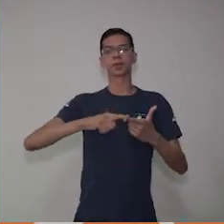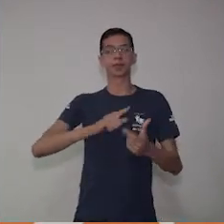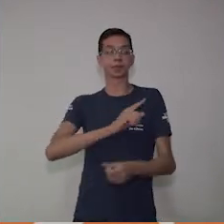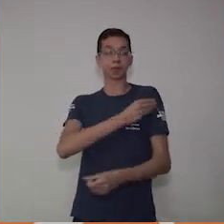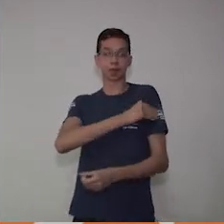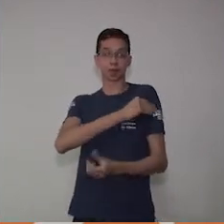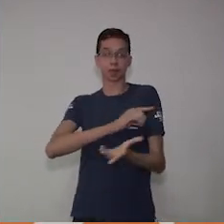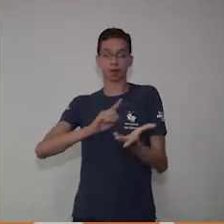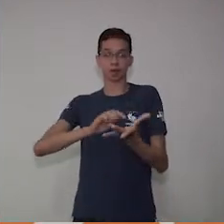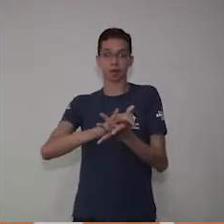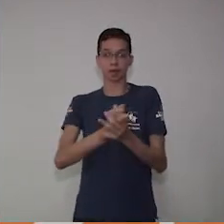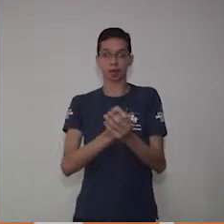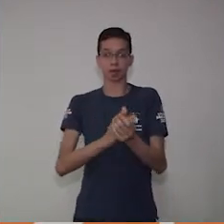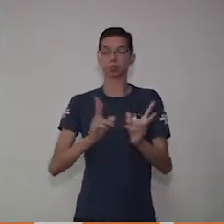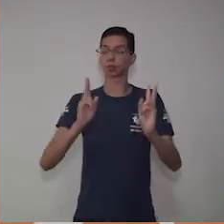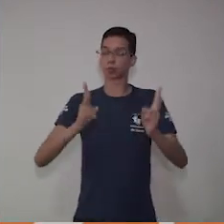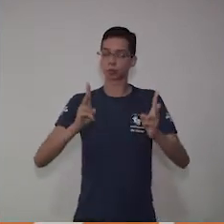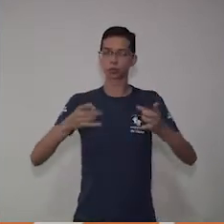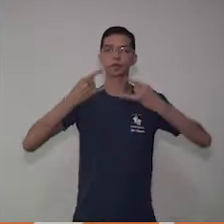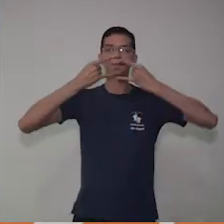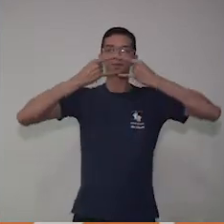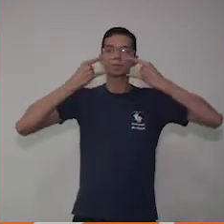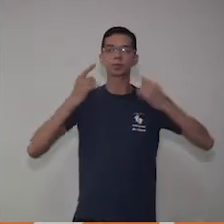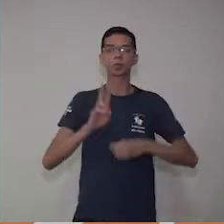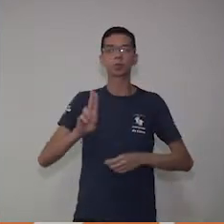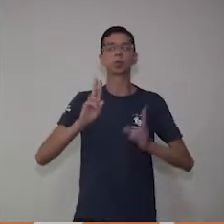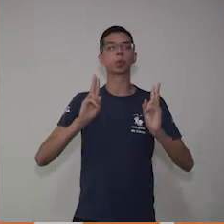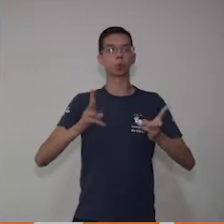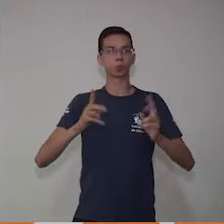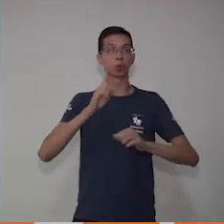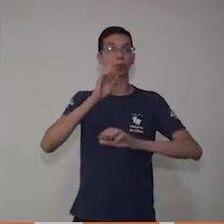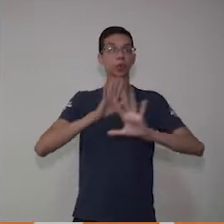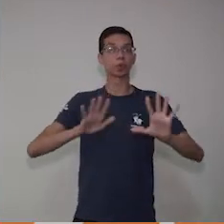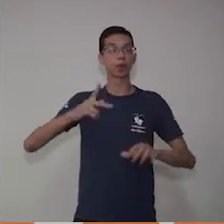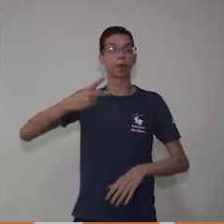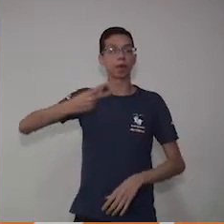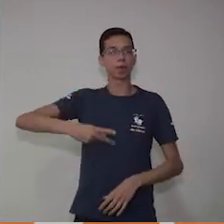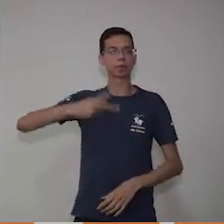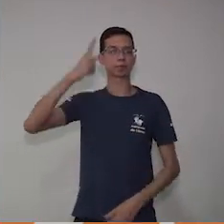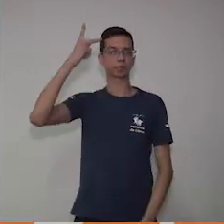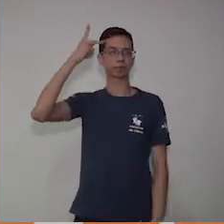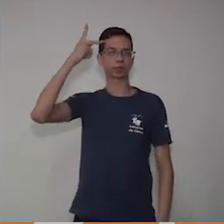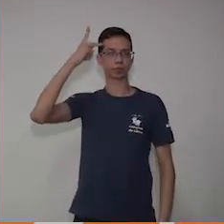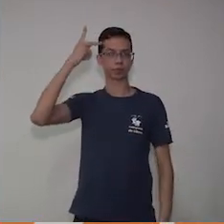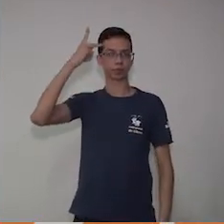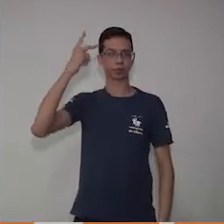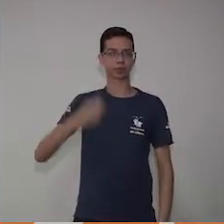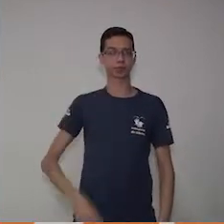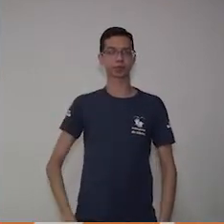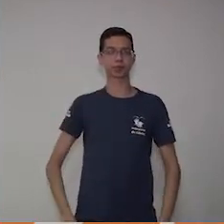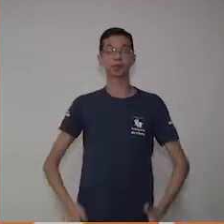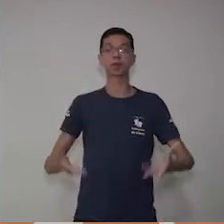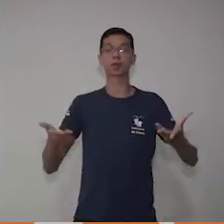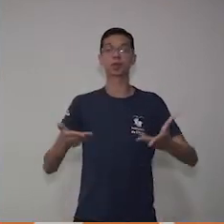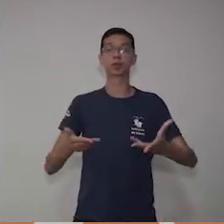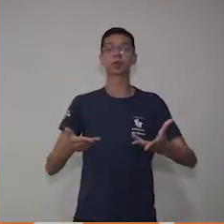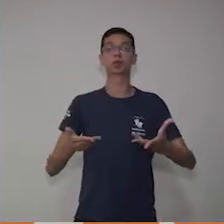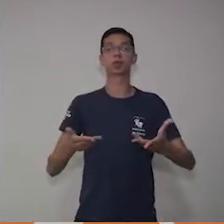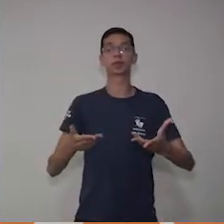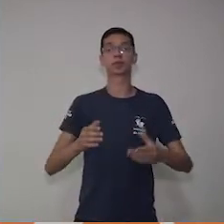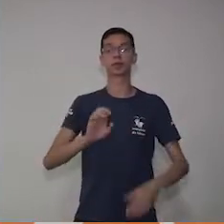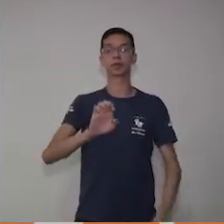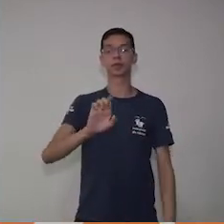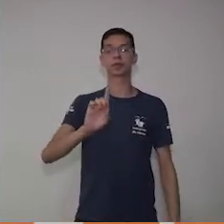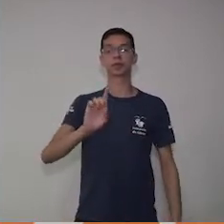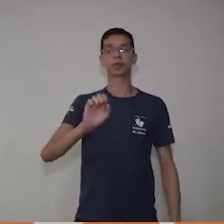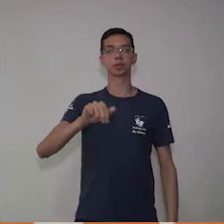ainda devem permanecer aqui na cidade de São Paulo. Finalmente, antes de passar a palavra ao secretário Edson Aparecido,